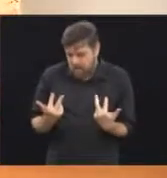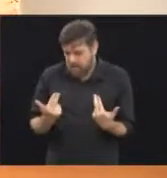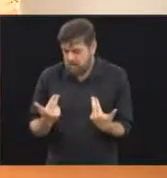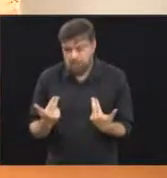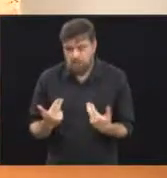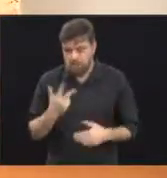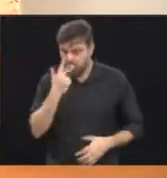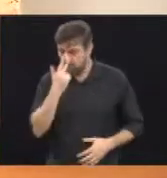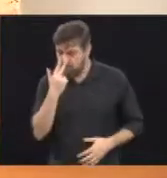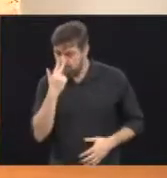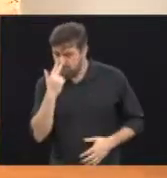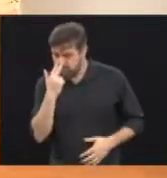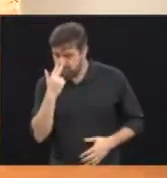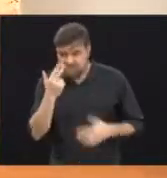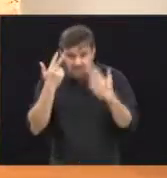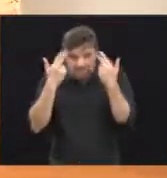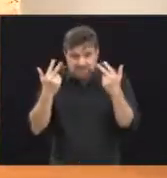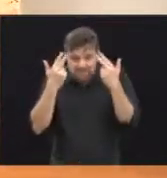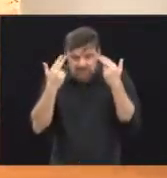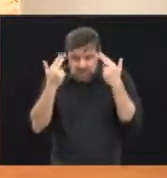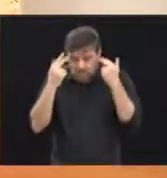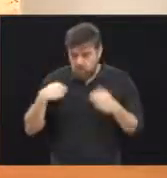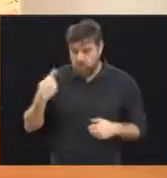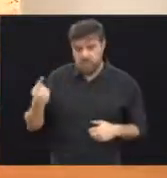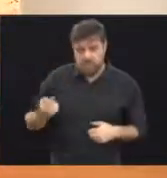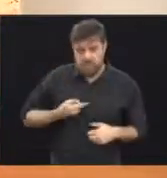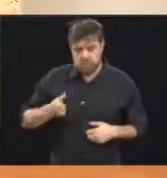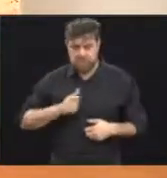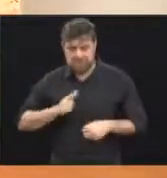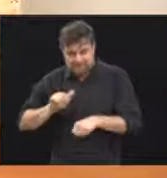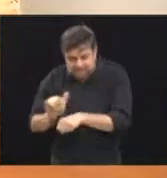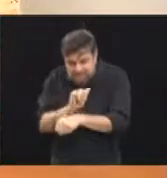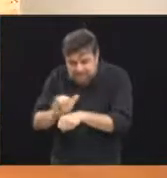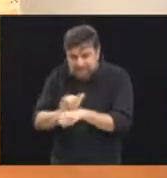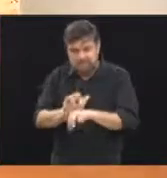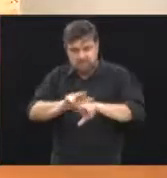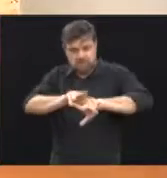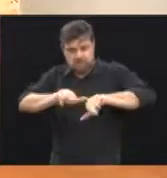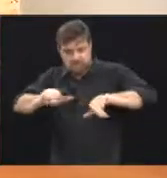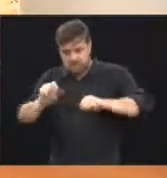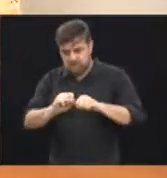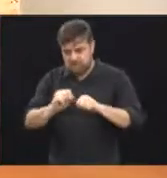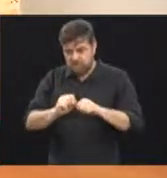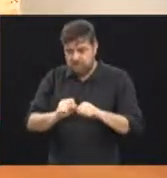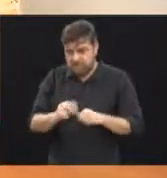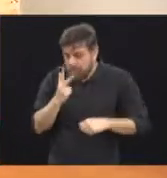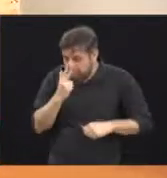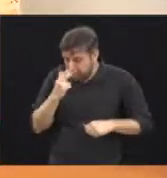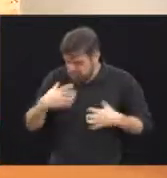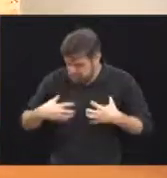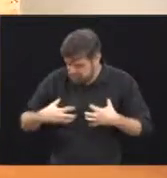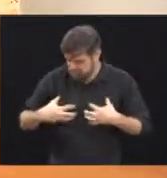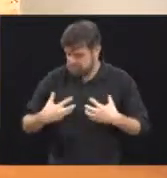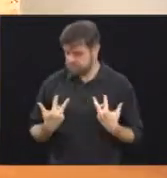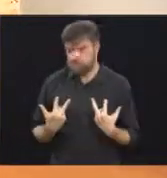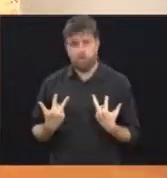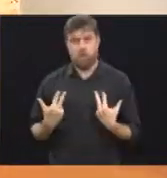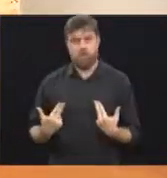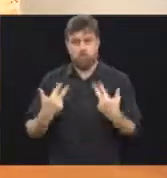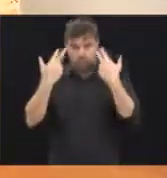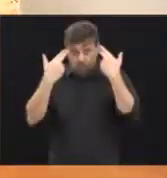uma simetria mamária. Então, nós temos diversas técnicas para trazer uma mama bem parecida com a outra,